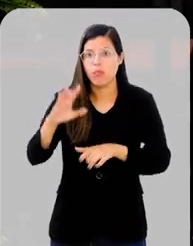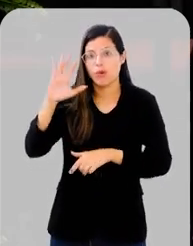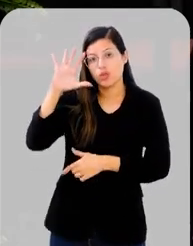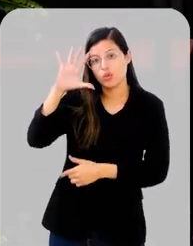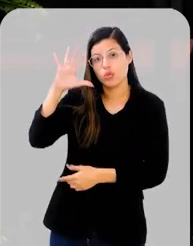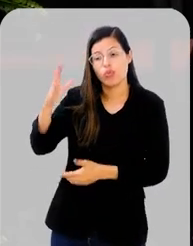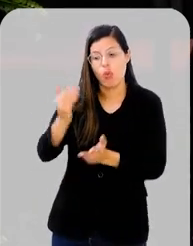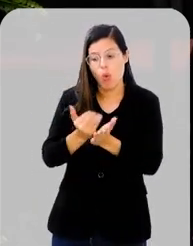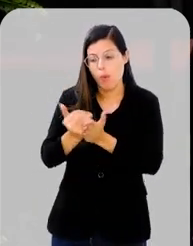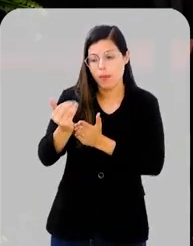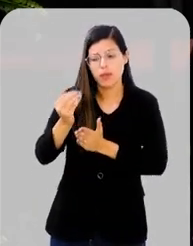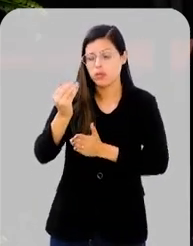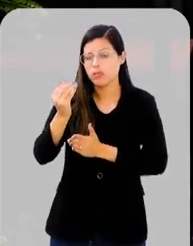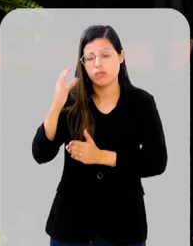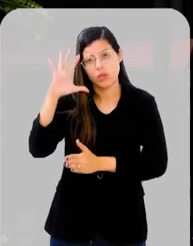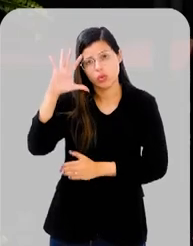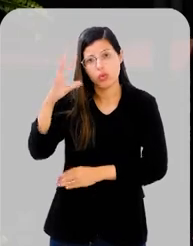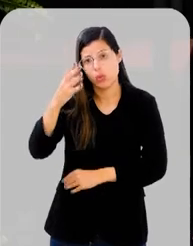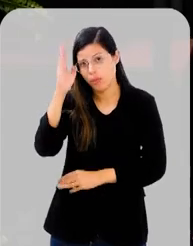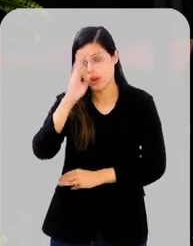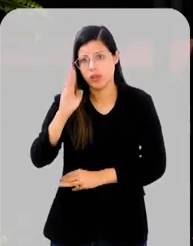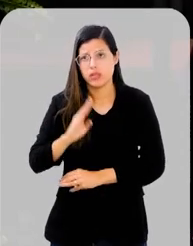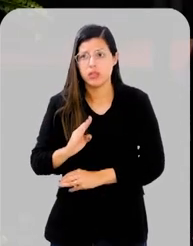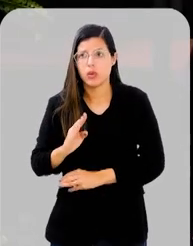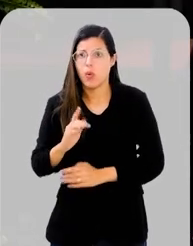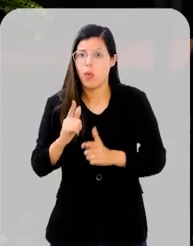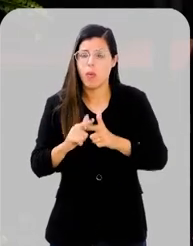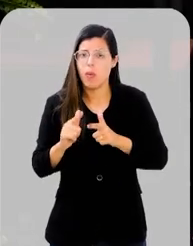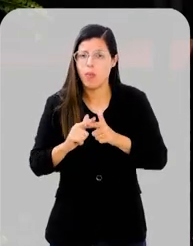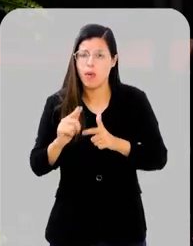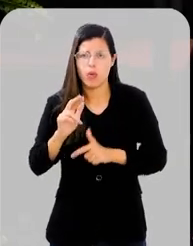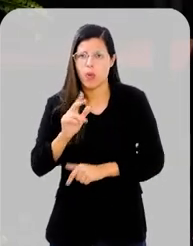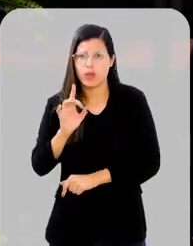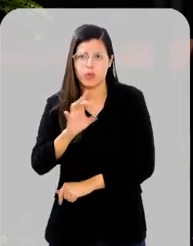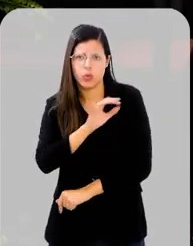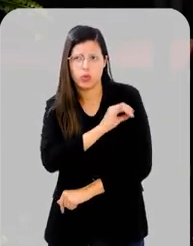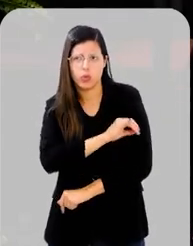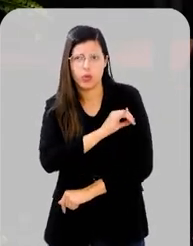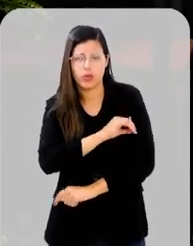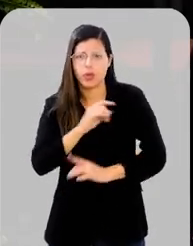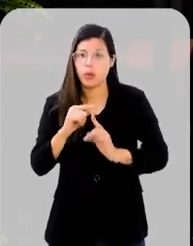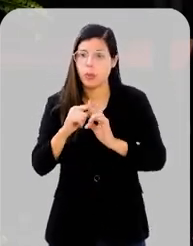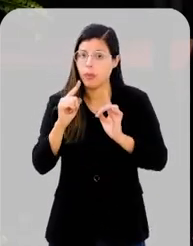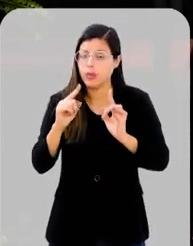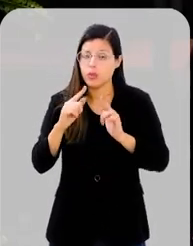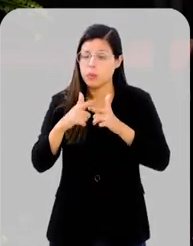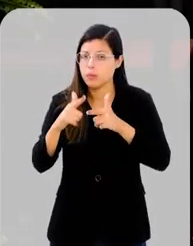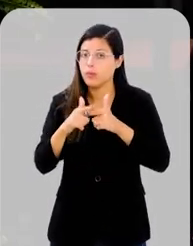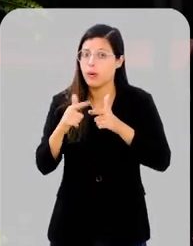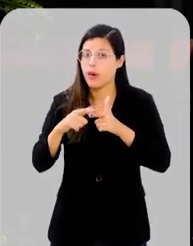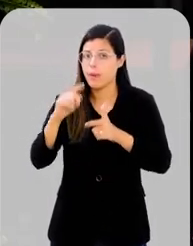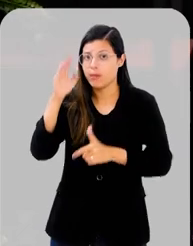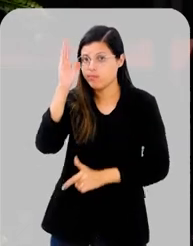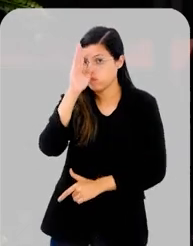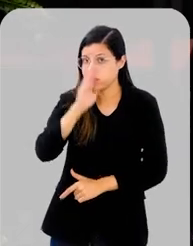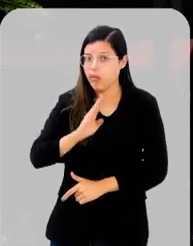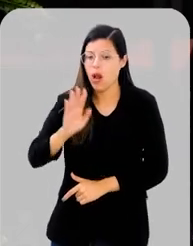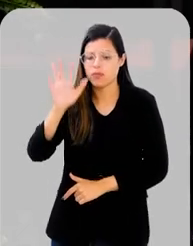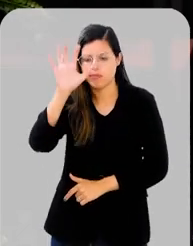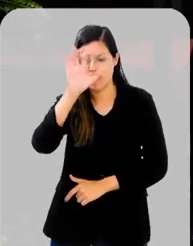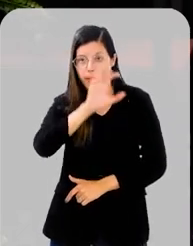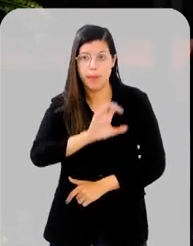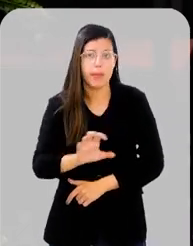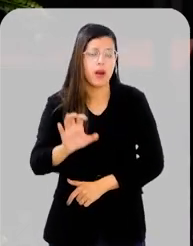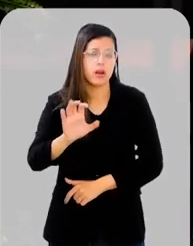para uma solução pro Brasil porque a grande verdade que o problema não tá no Rio de Janeiro hoje a gente tá conseguindo o CPI mas esse problema é nacional esse problema